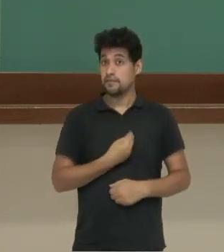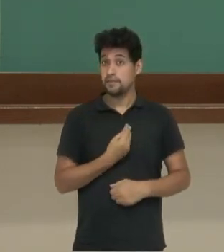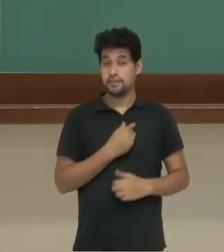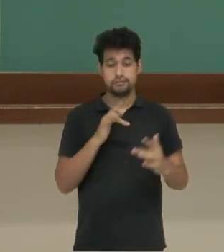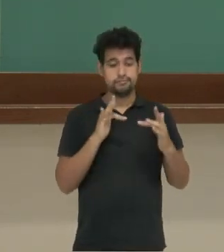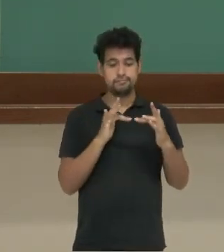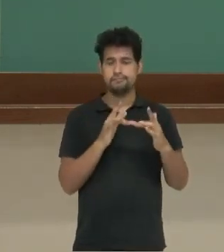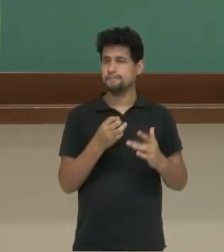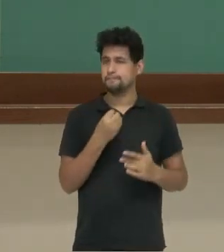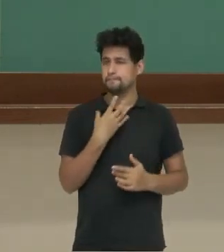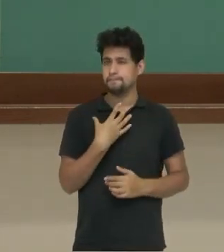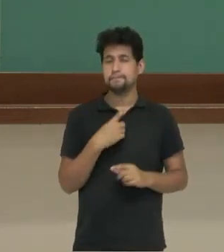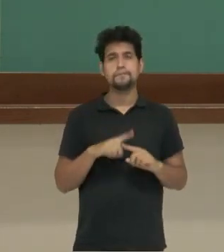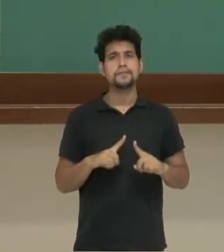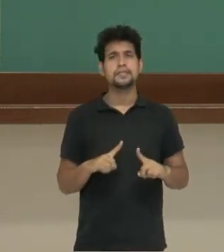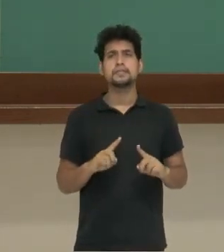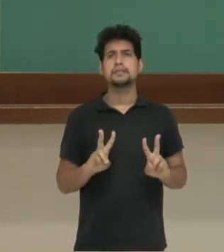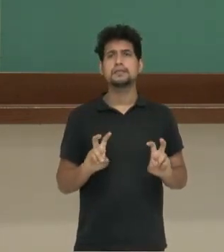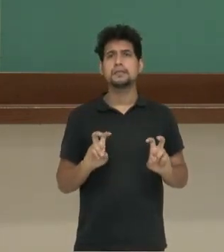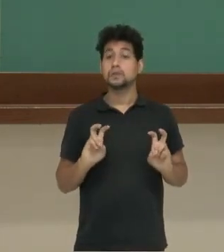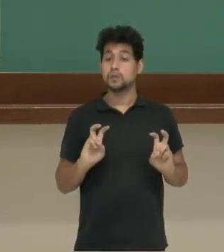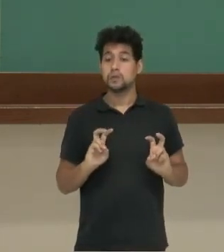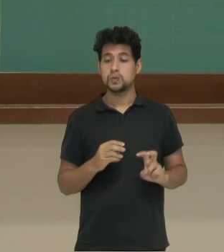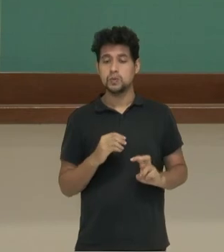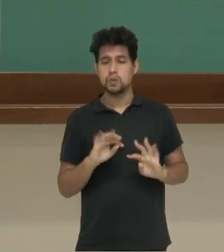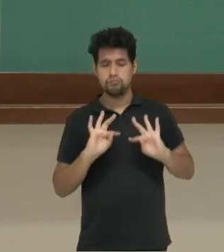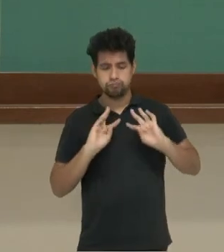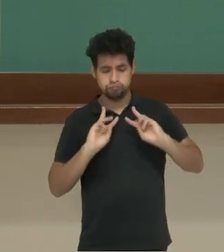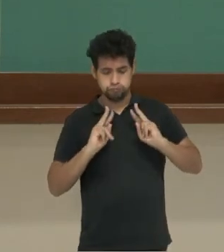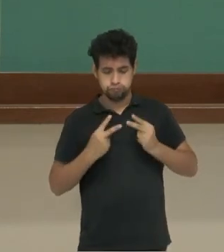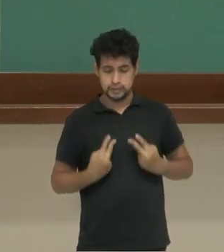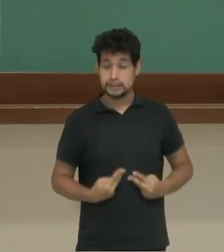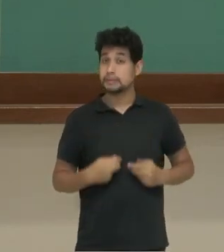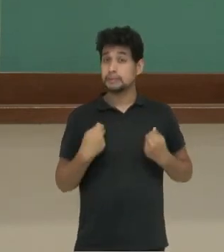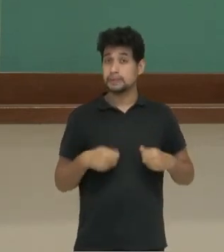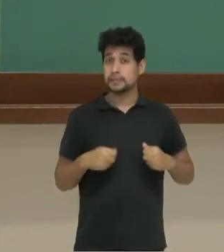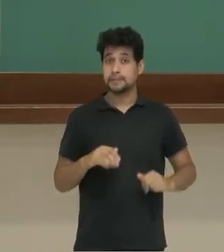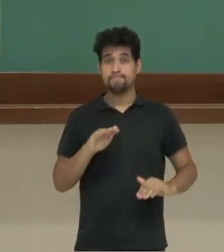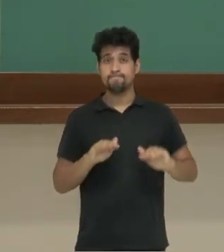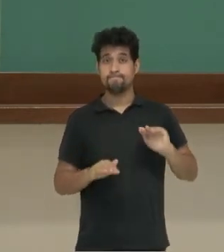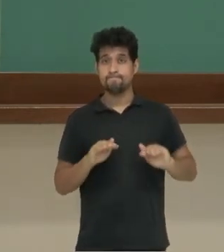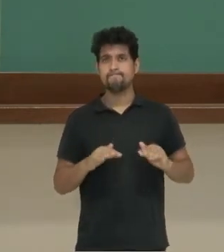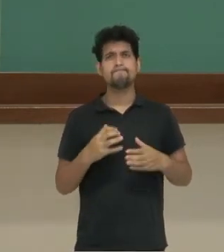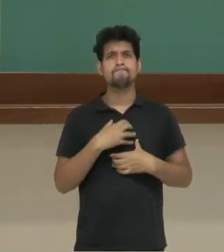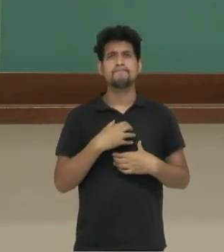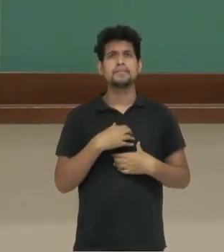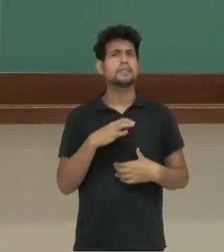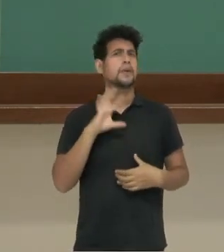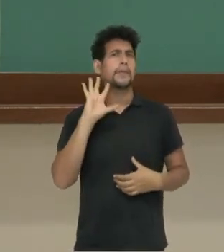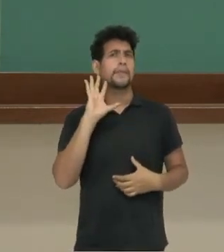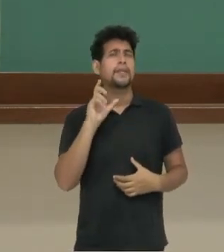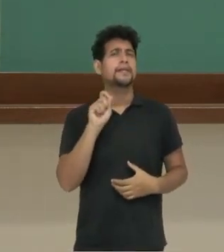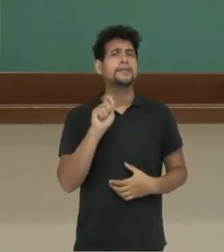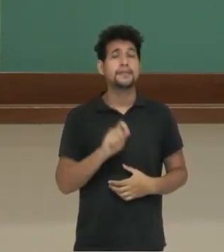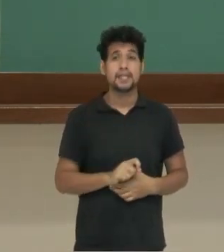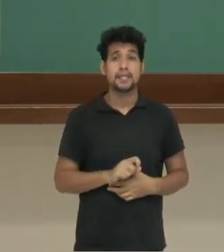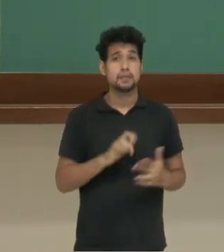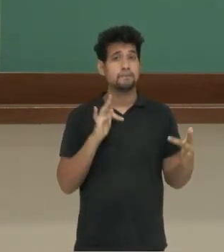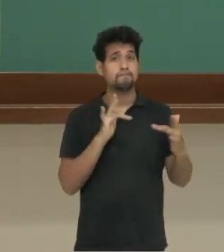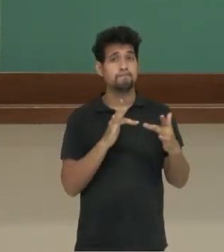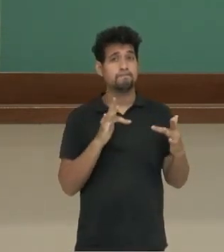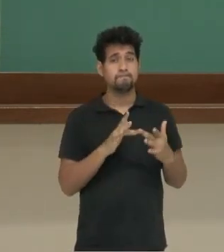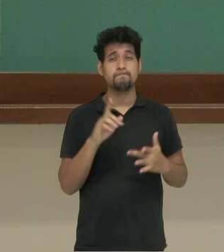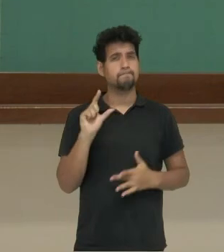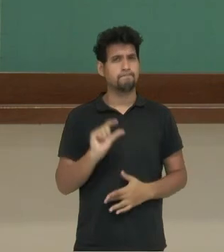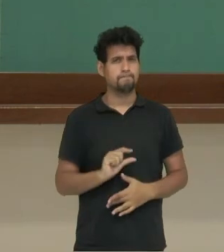com o meio. Então, a ação humana nos ecossistemas deve ocorrer de forma equilibrada, de modo que provoque a menor interferência